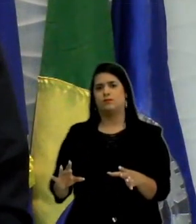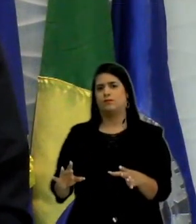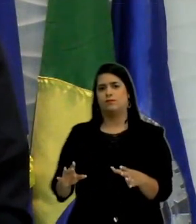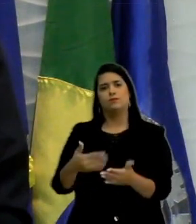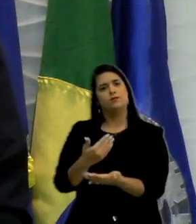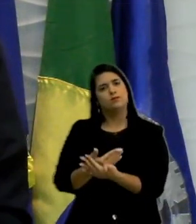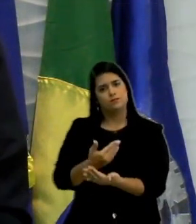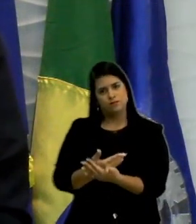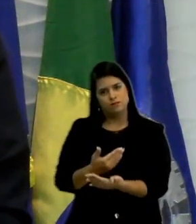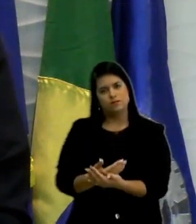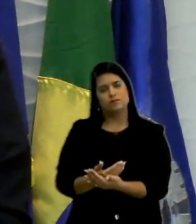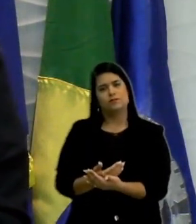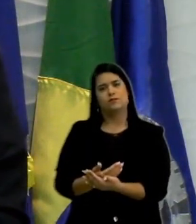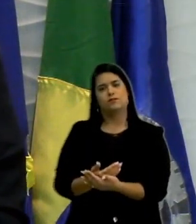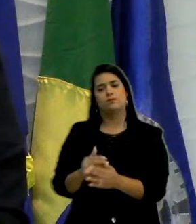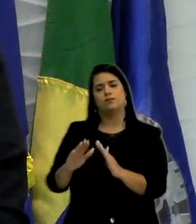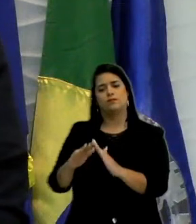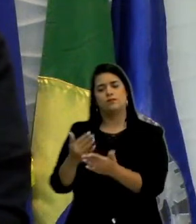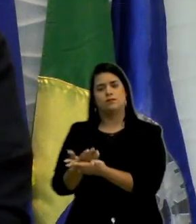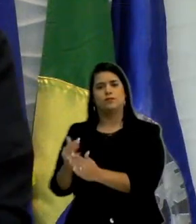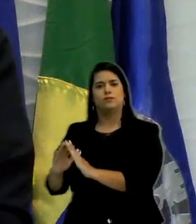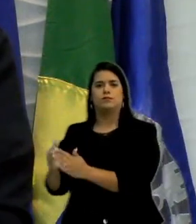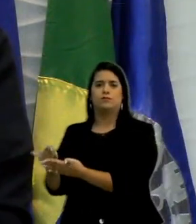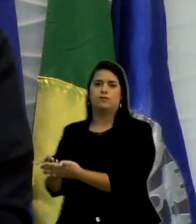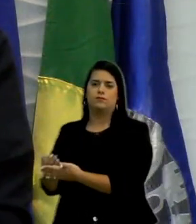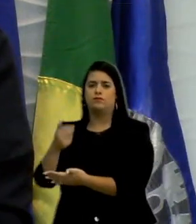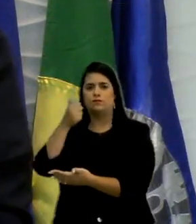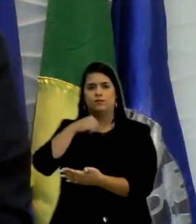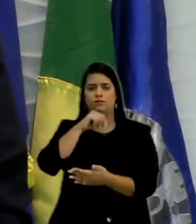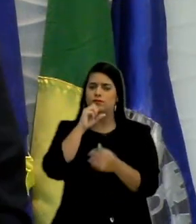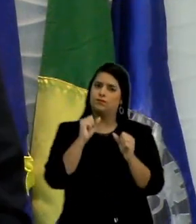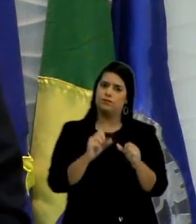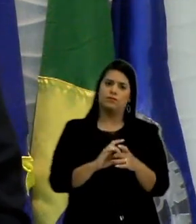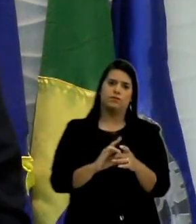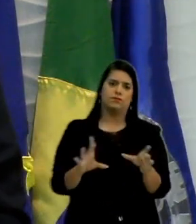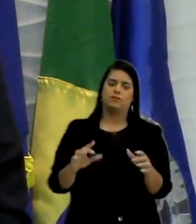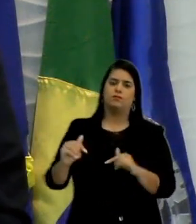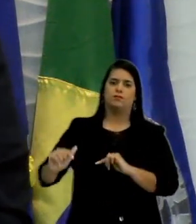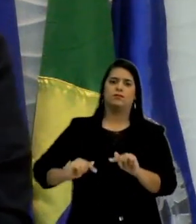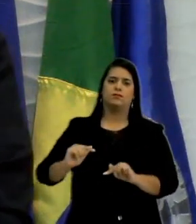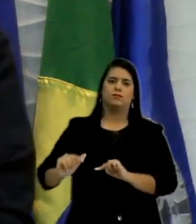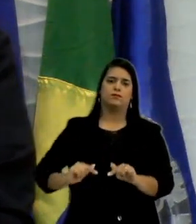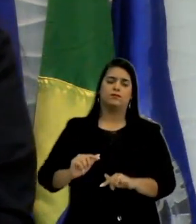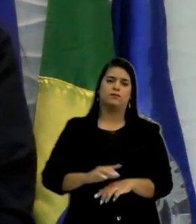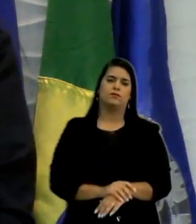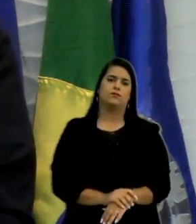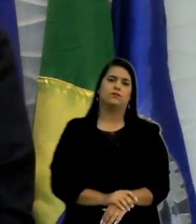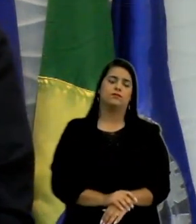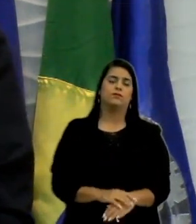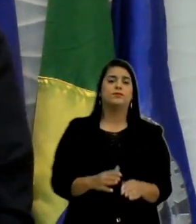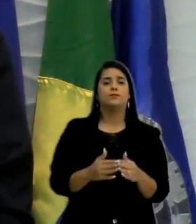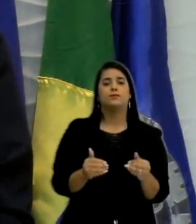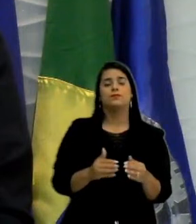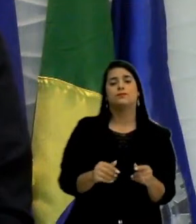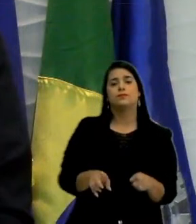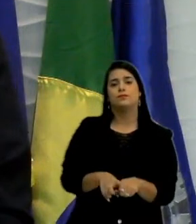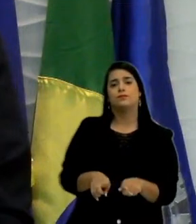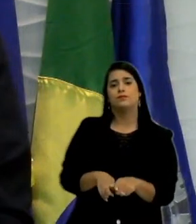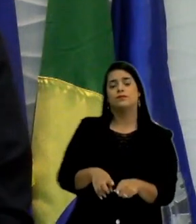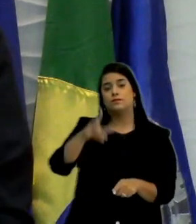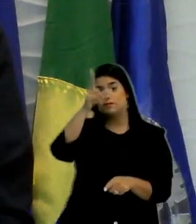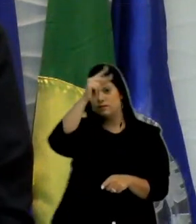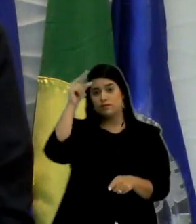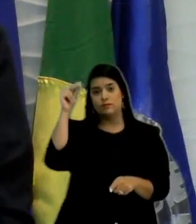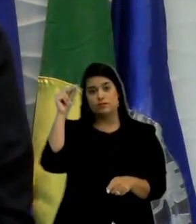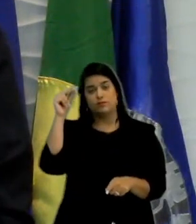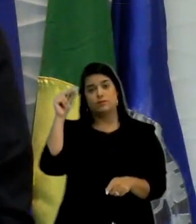ir para a creche, né, e as mães possam ir trabalhar. Quero pedir também aqui ao senhor prefeito, a pedido